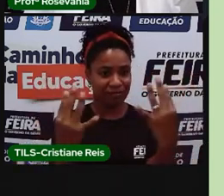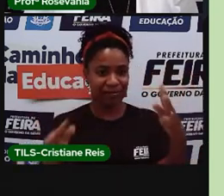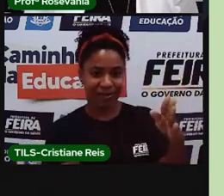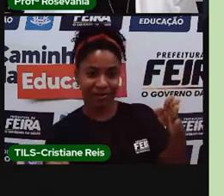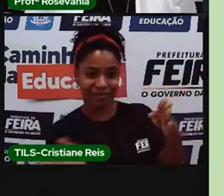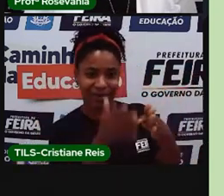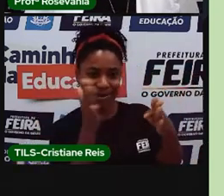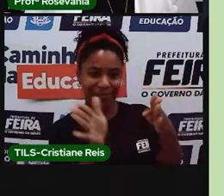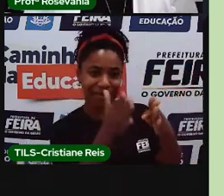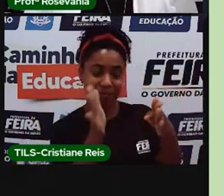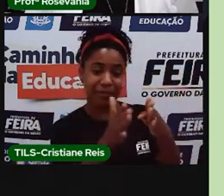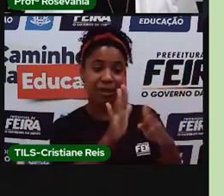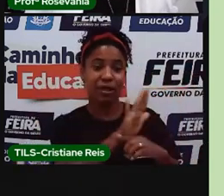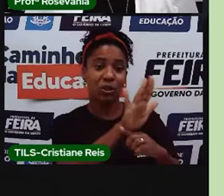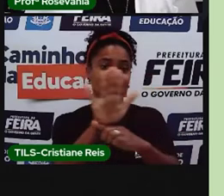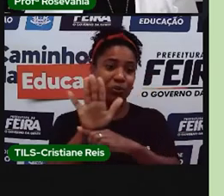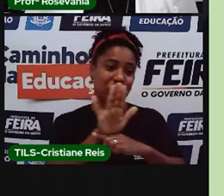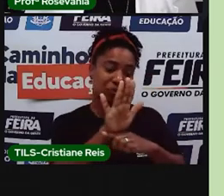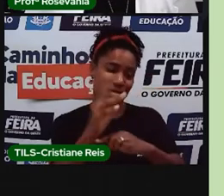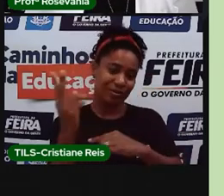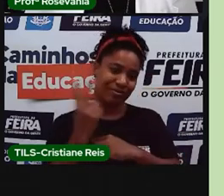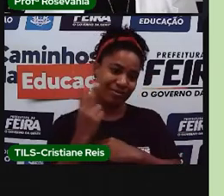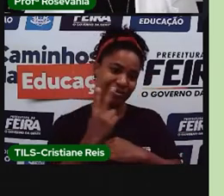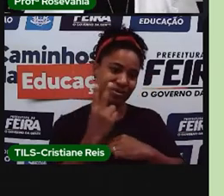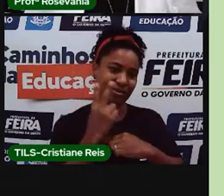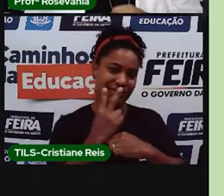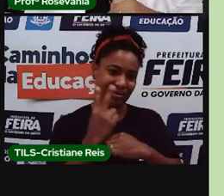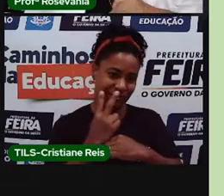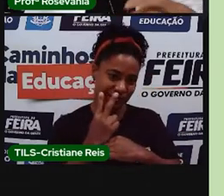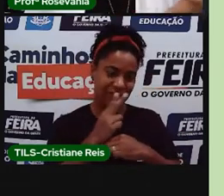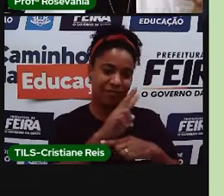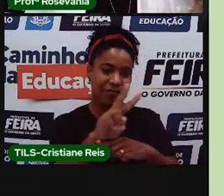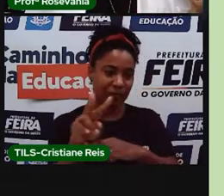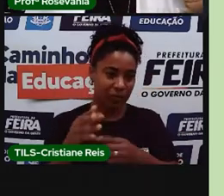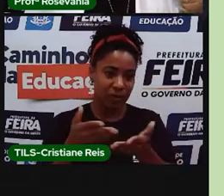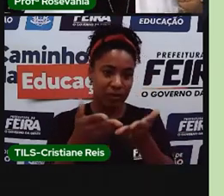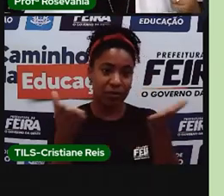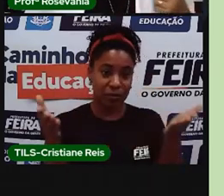uma curiosidade: os arqueólogos também relatam que não tem